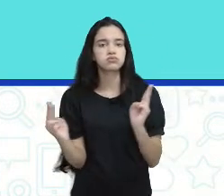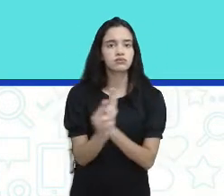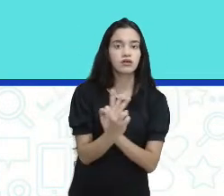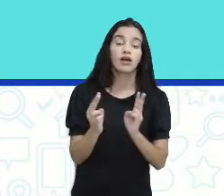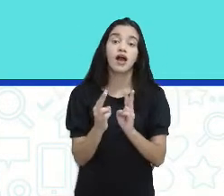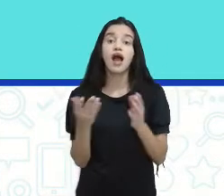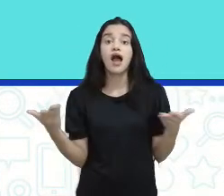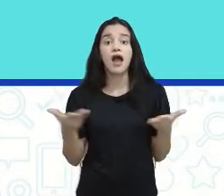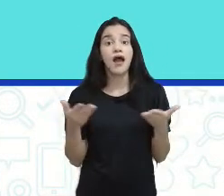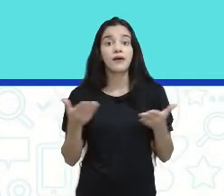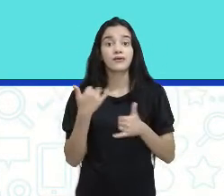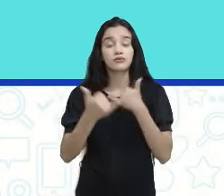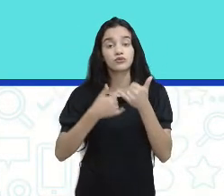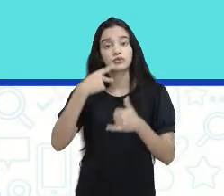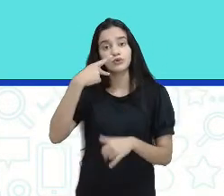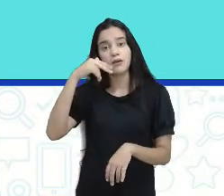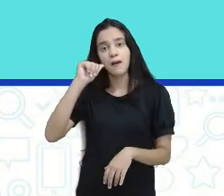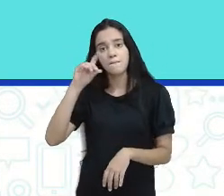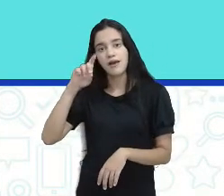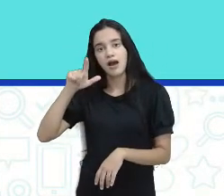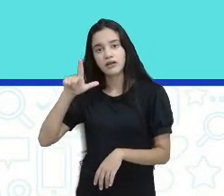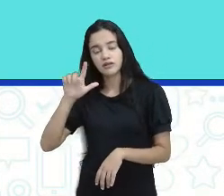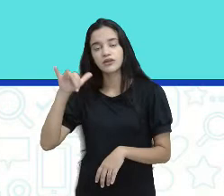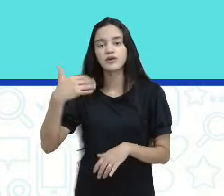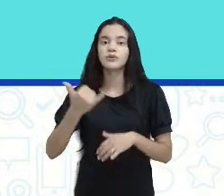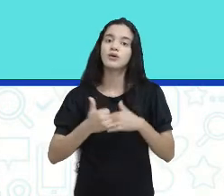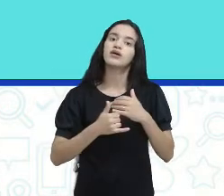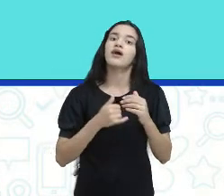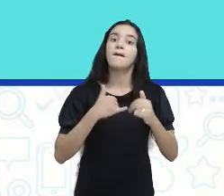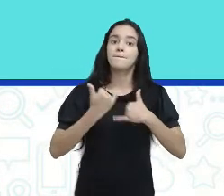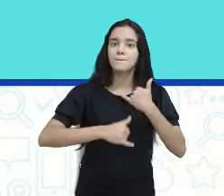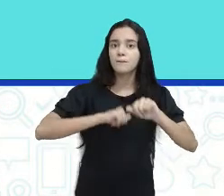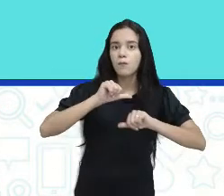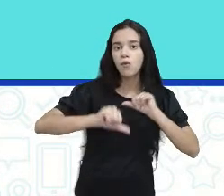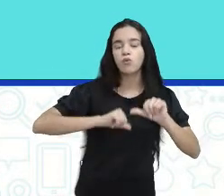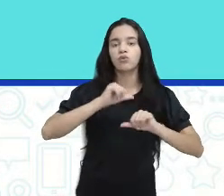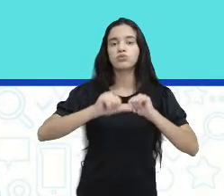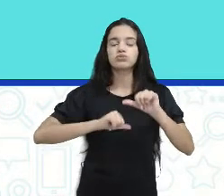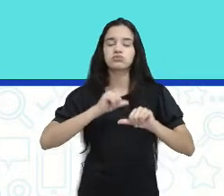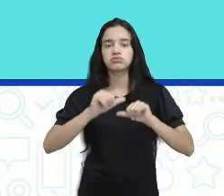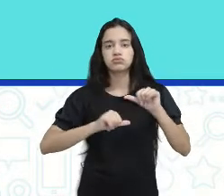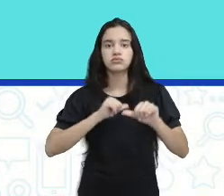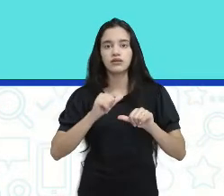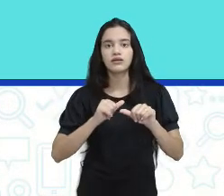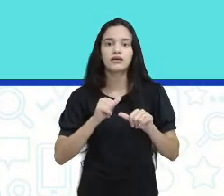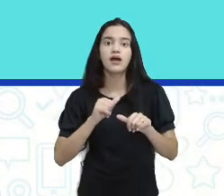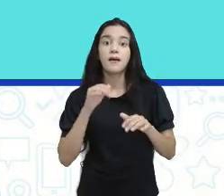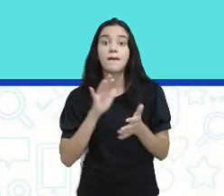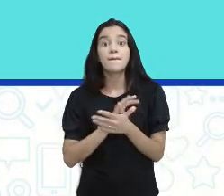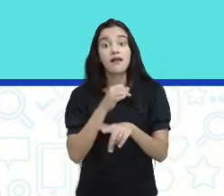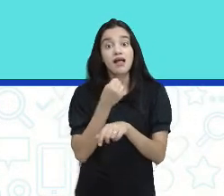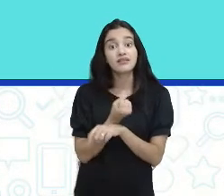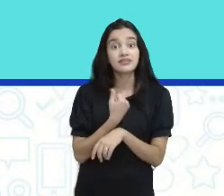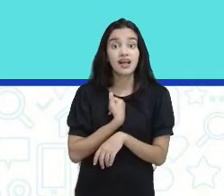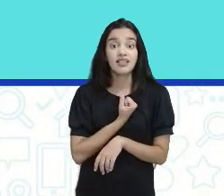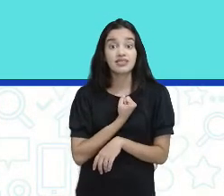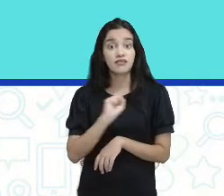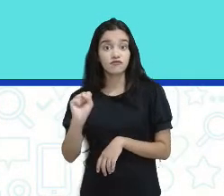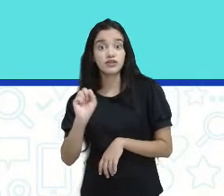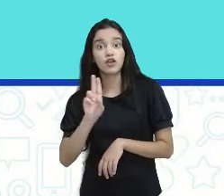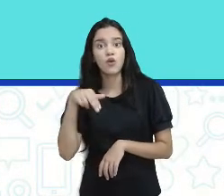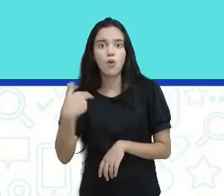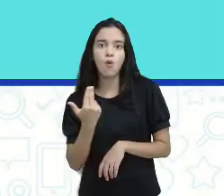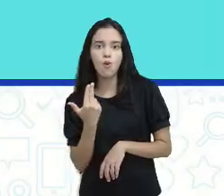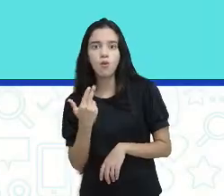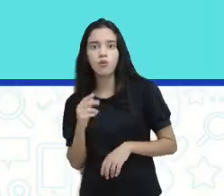está vendo aí que eles se locomovem de forma horizontal para atacar ou defender de forma vertical, né? Olha aí, tá vendo?